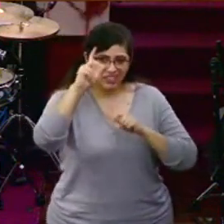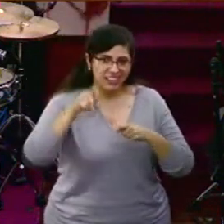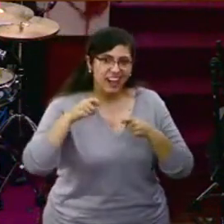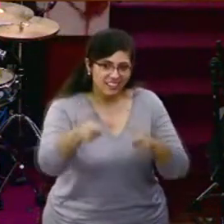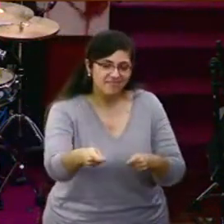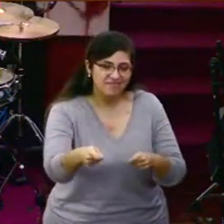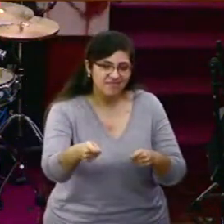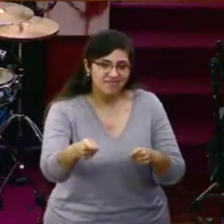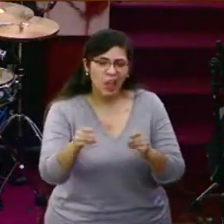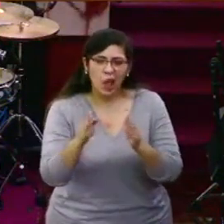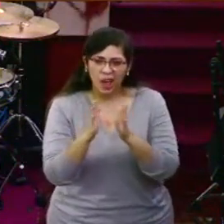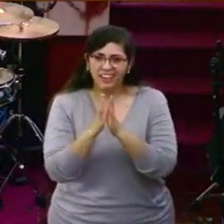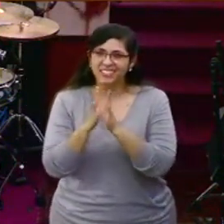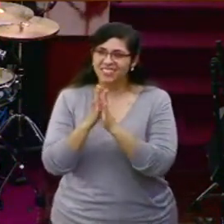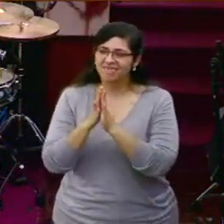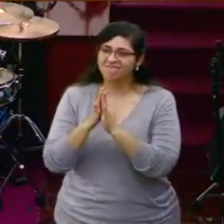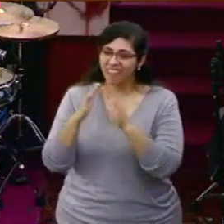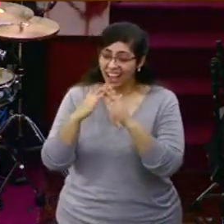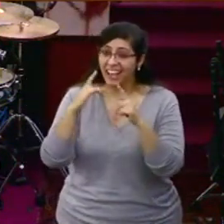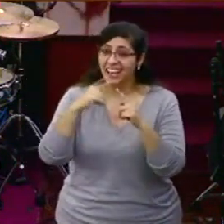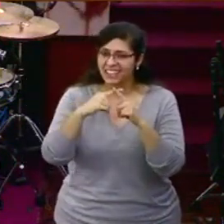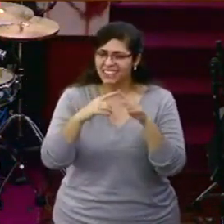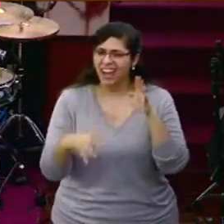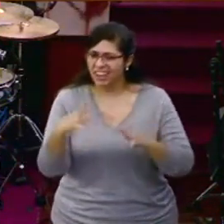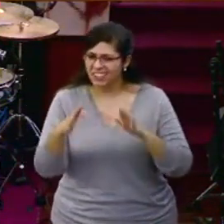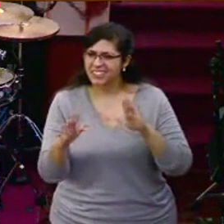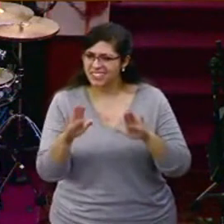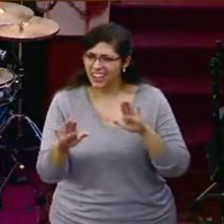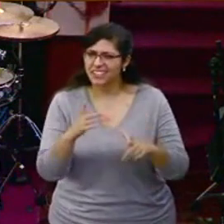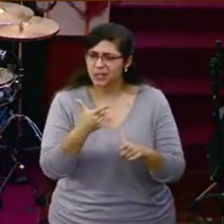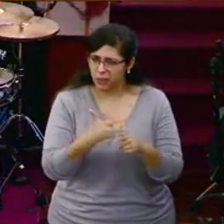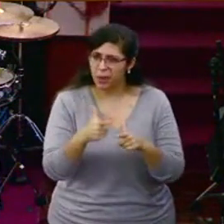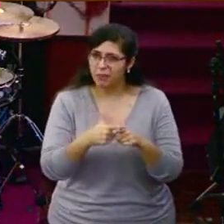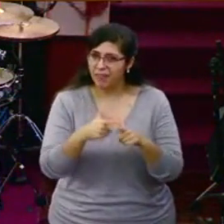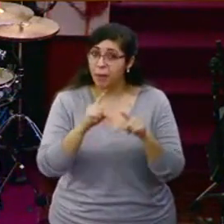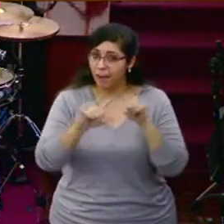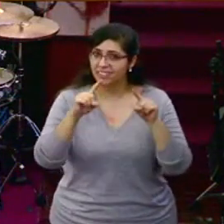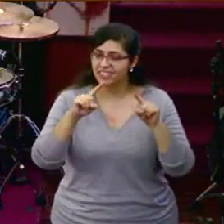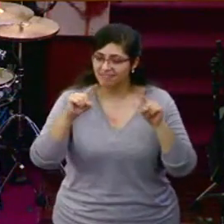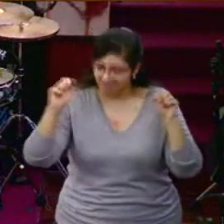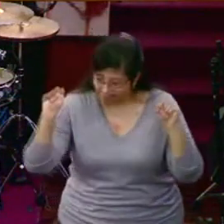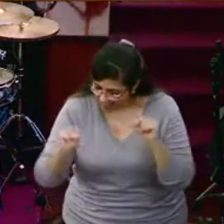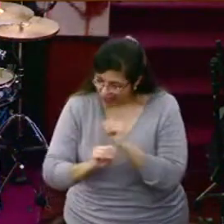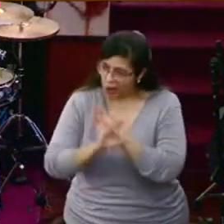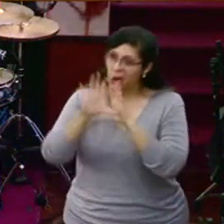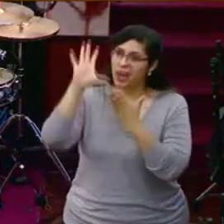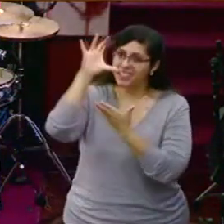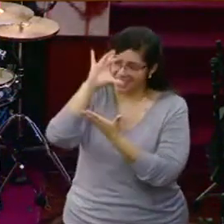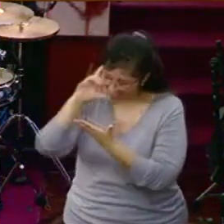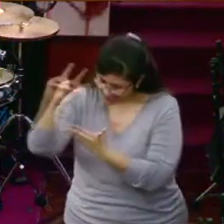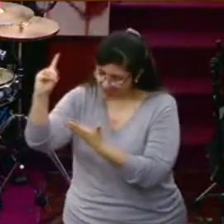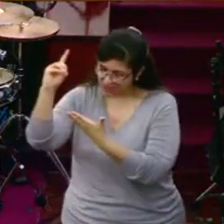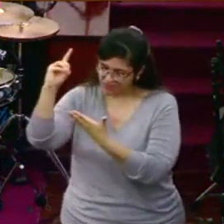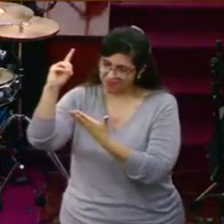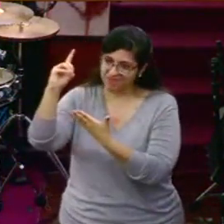minha oração que a igreja passe por problemas como este dando glória a deus da glória a deus